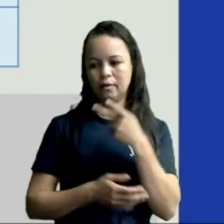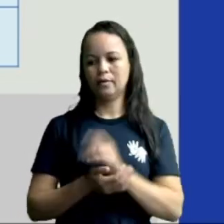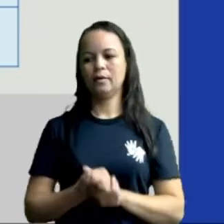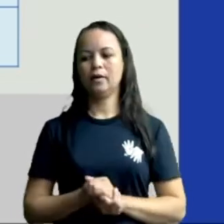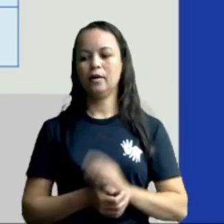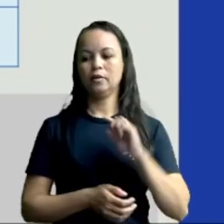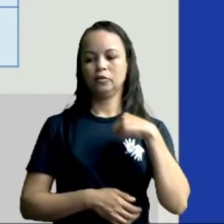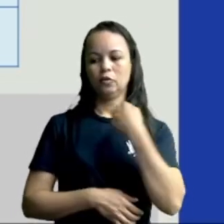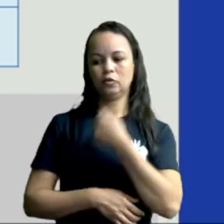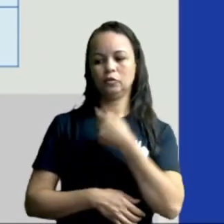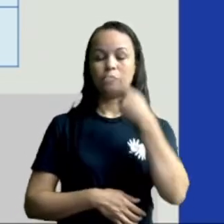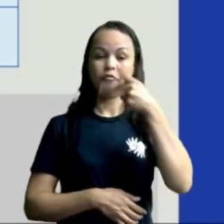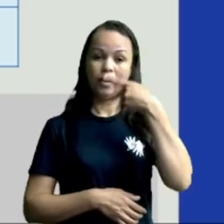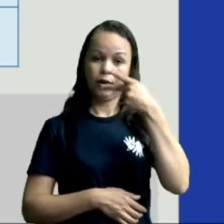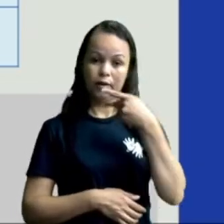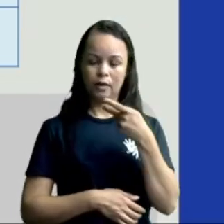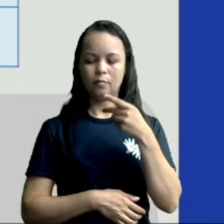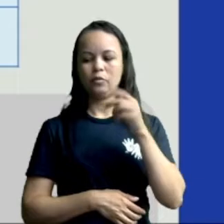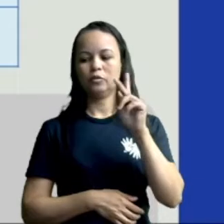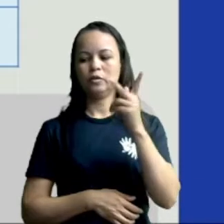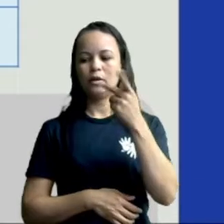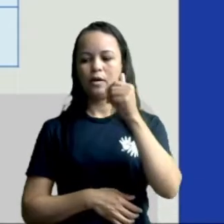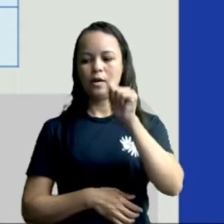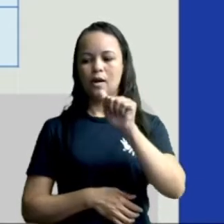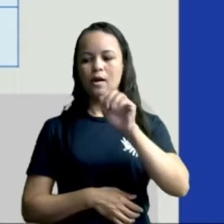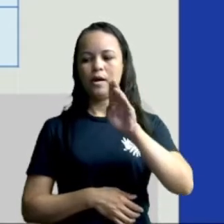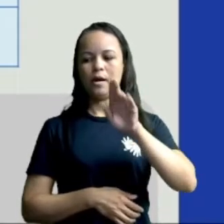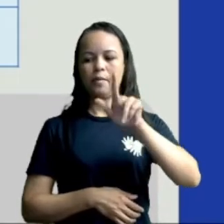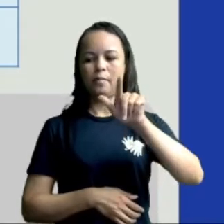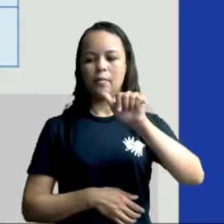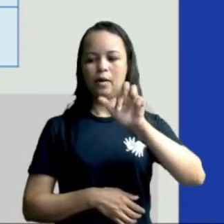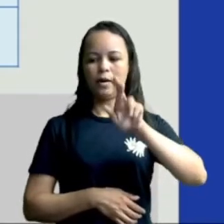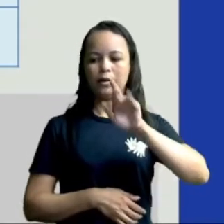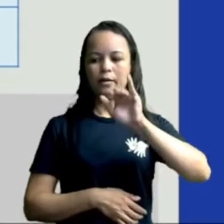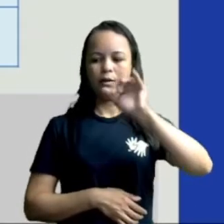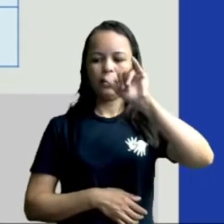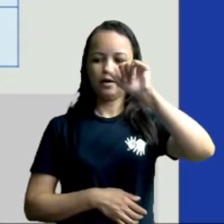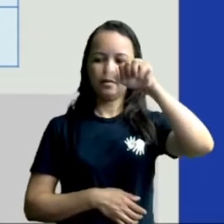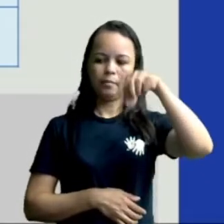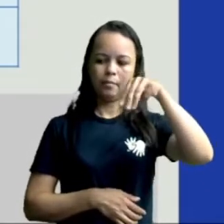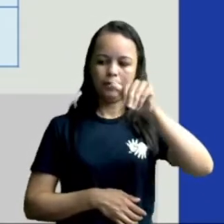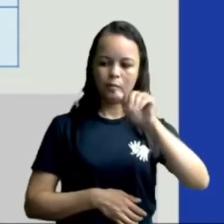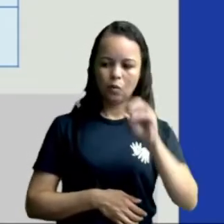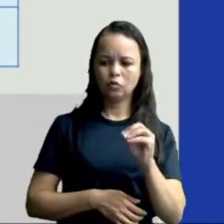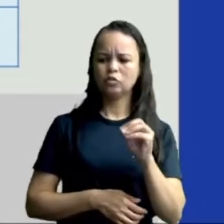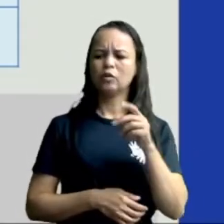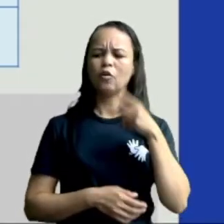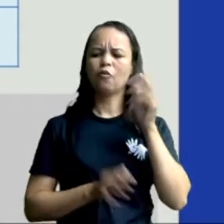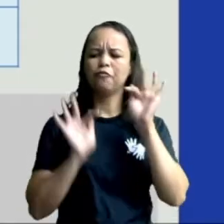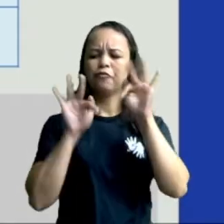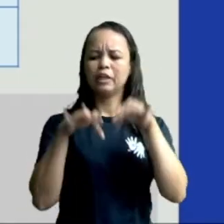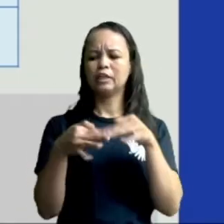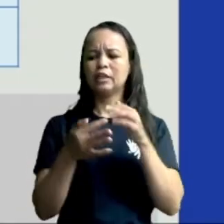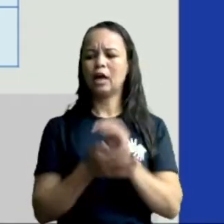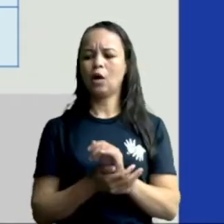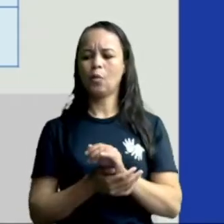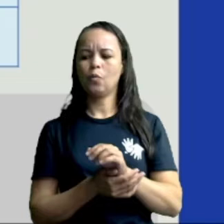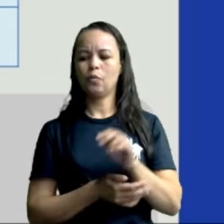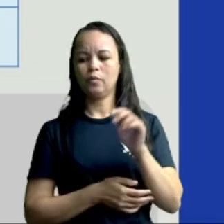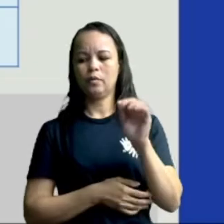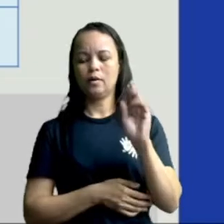Nosotros hablaríamos. Vosotros hablarías. Ellos, ellas e